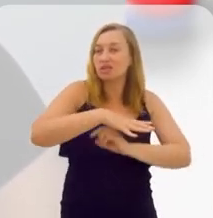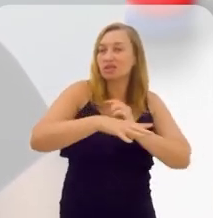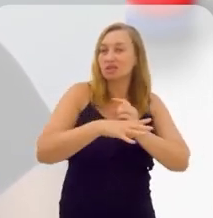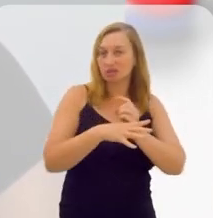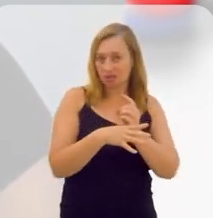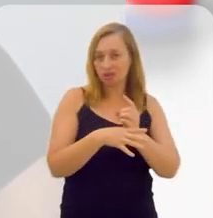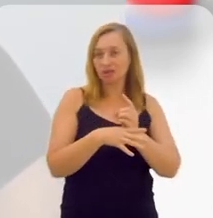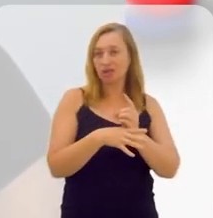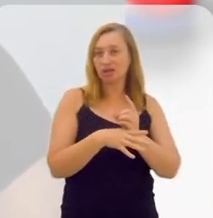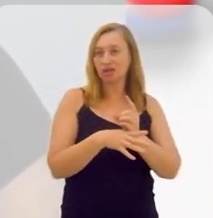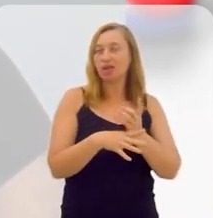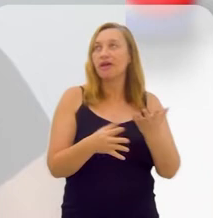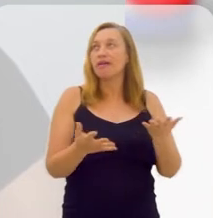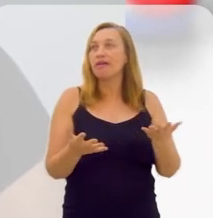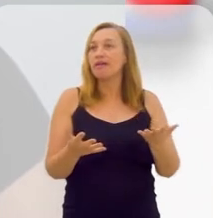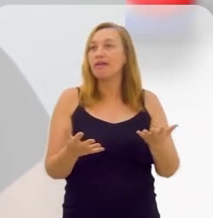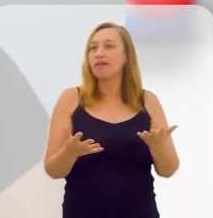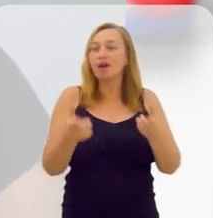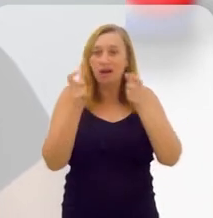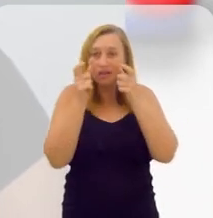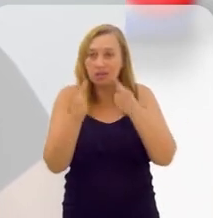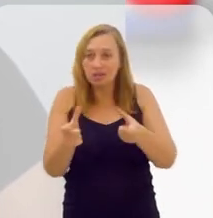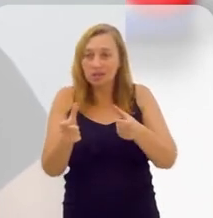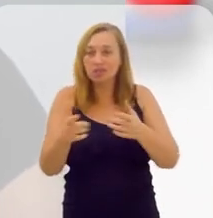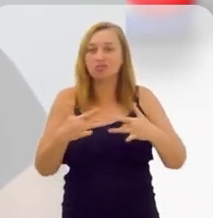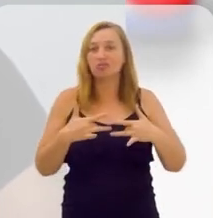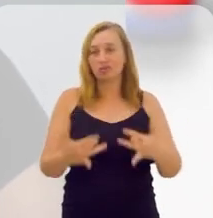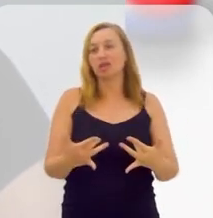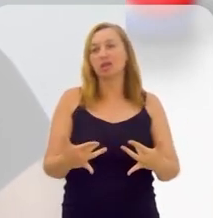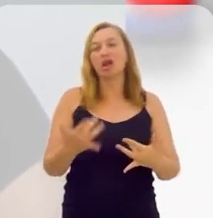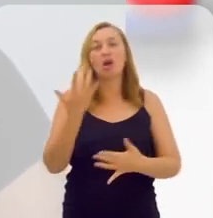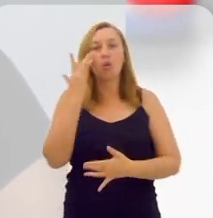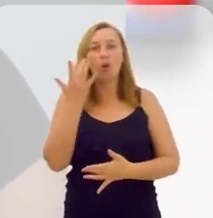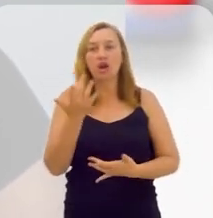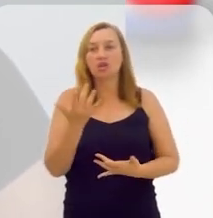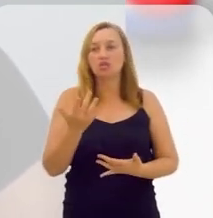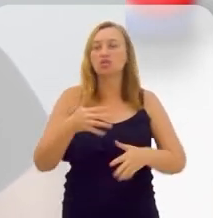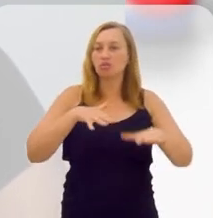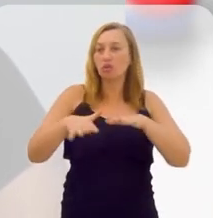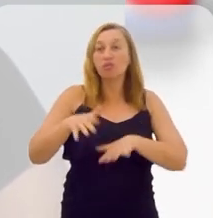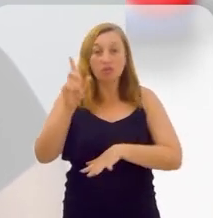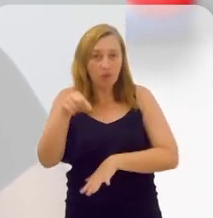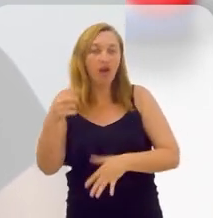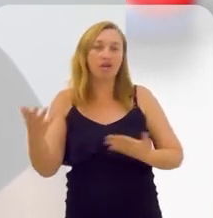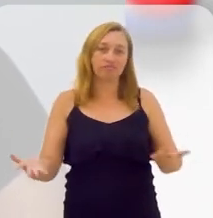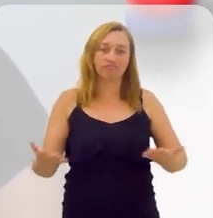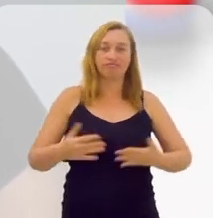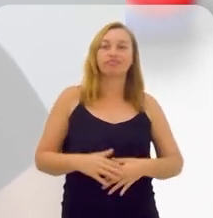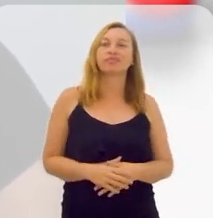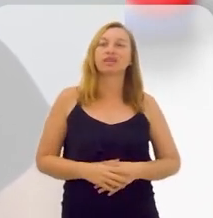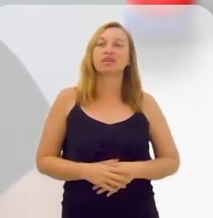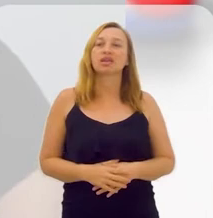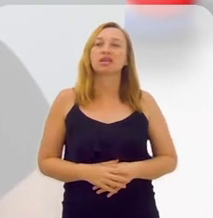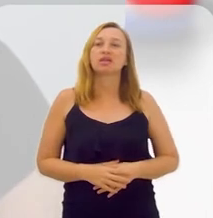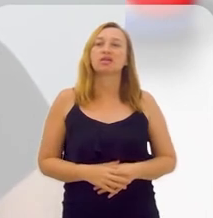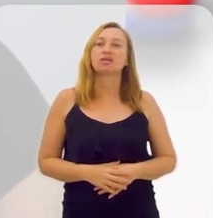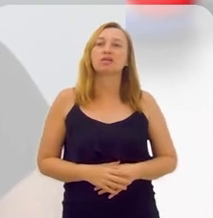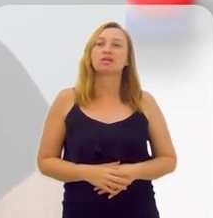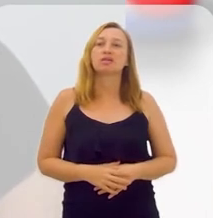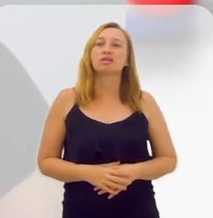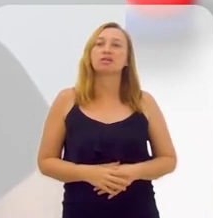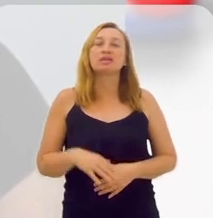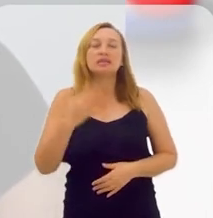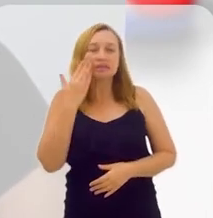sociedade em prol de atenções solidárias. Eu acho que um movimento é isso, né? É que a